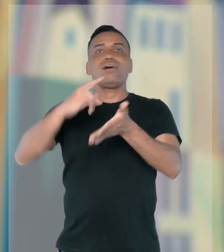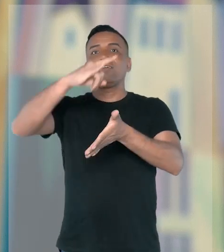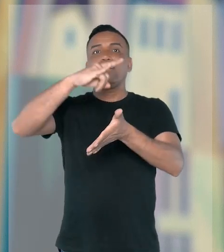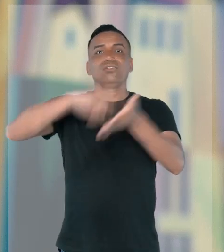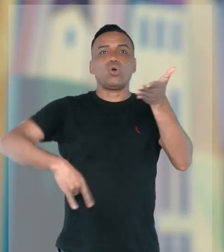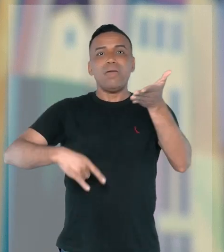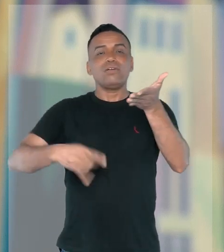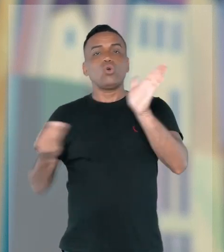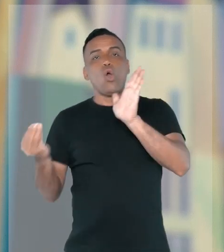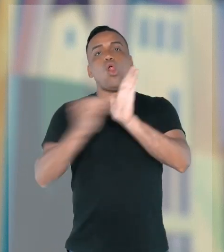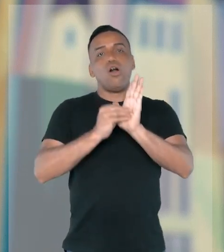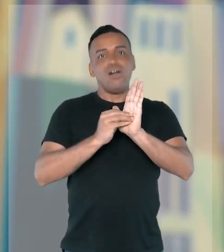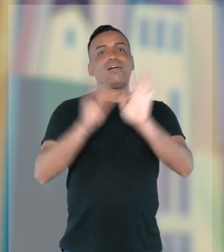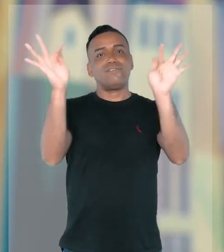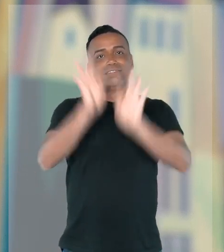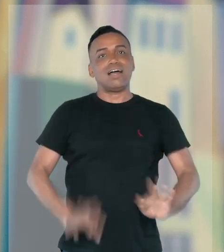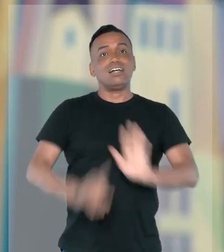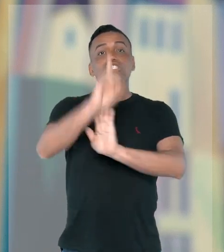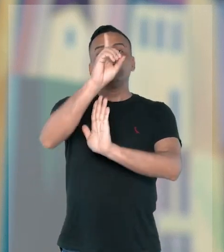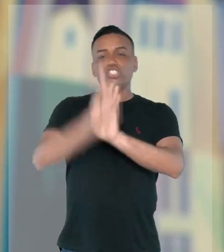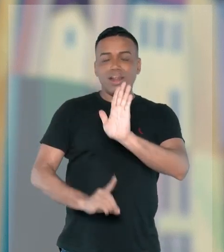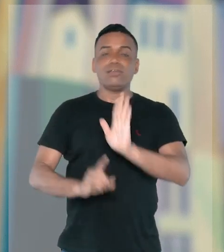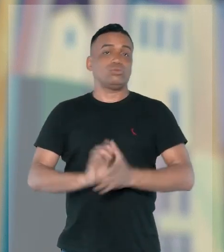a felicidade como um direito. Japão,